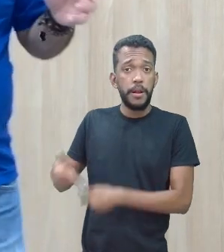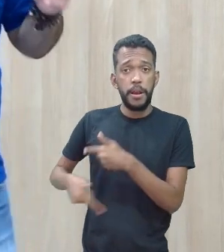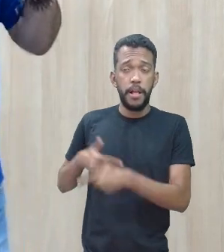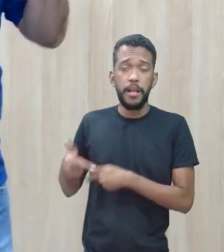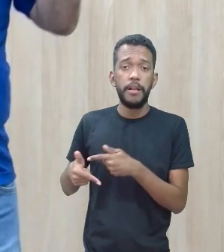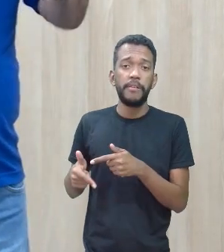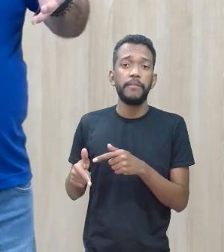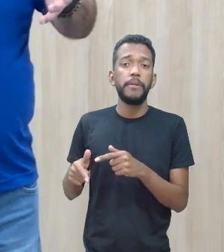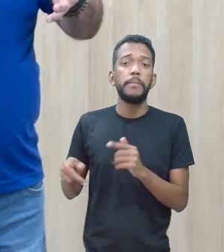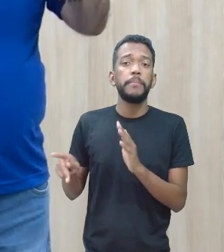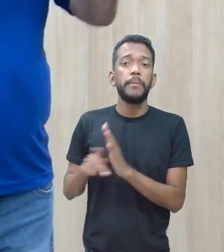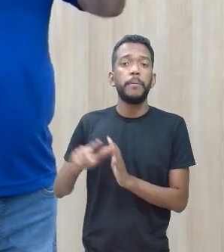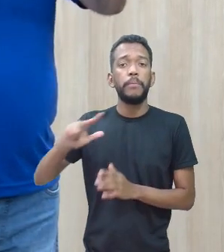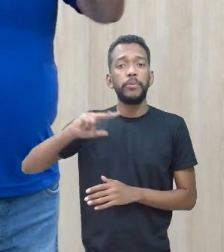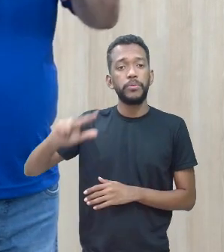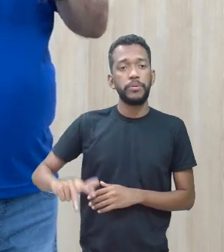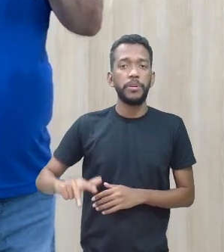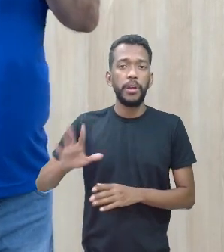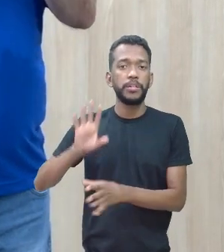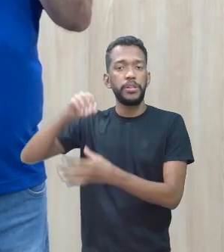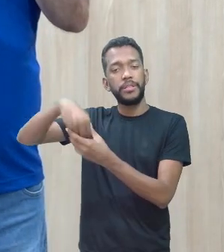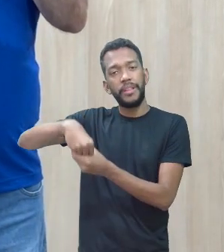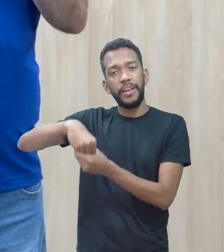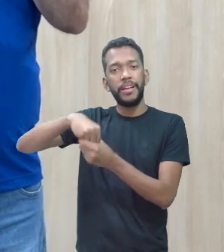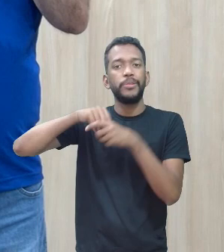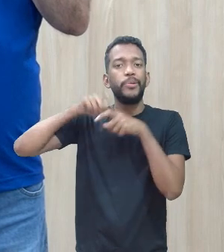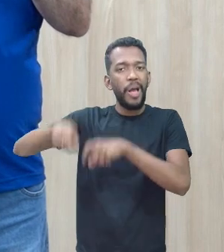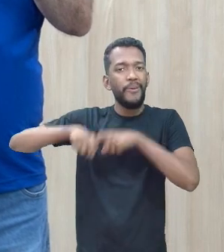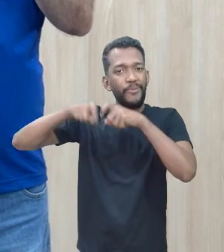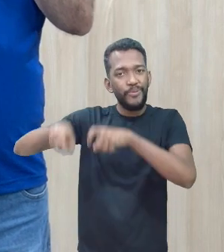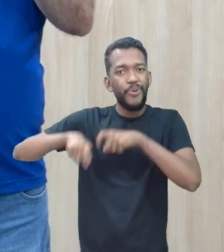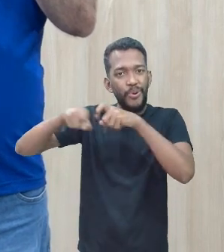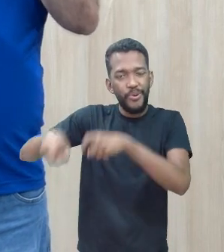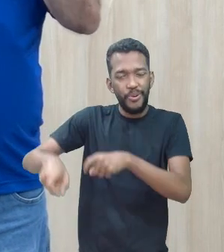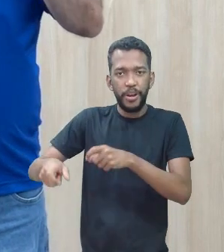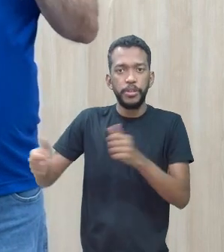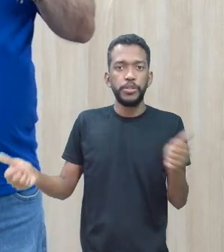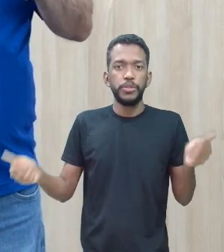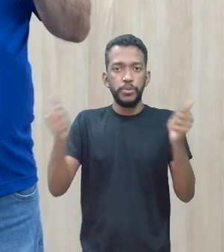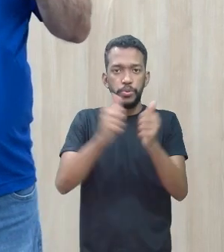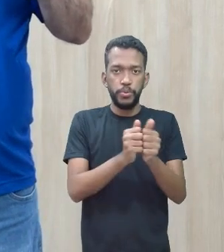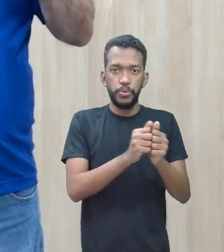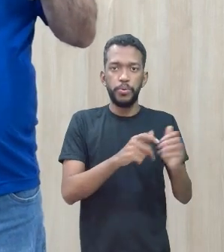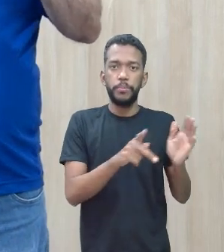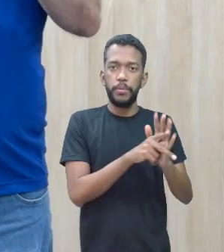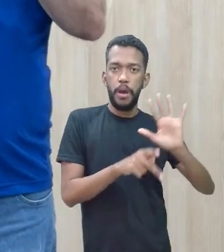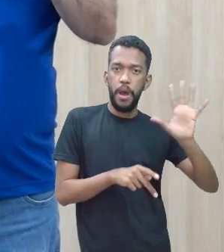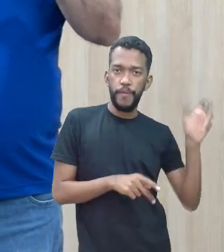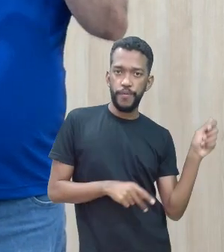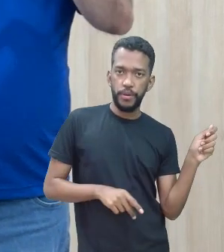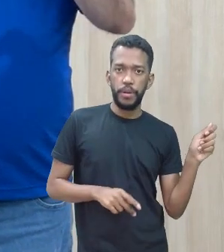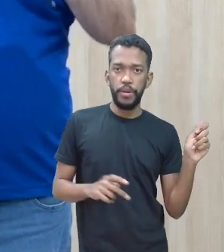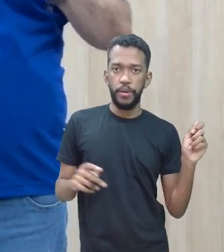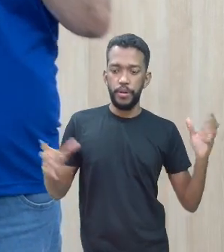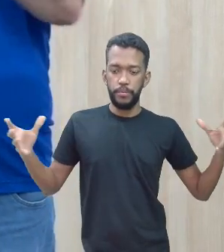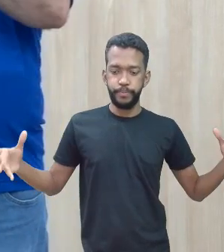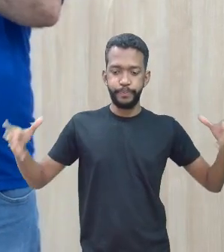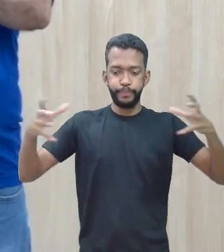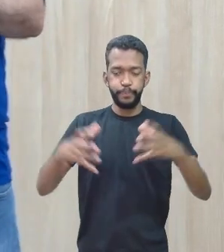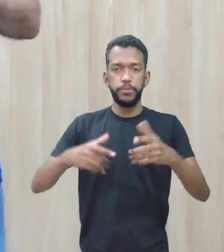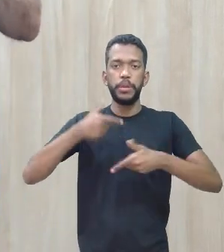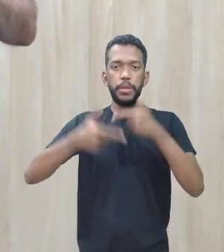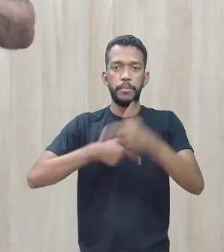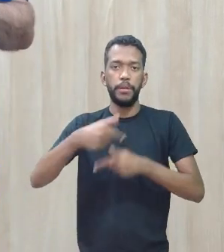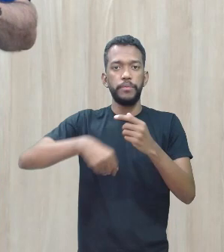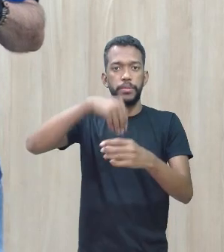para os portugueses, né, nas lavouras junto com os escravos africanos, né? E em alguns